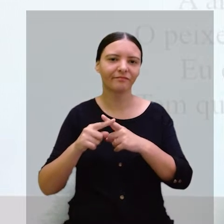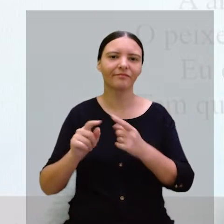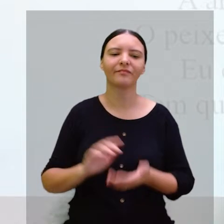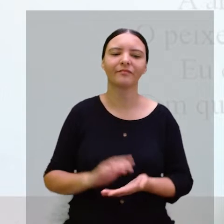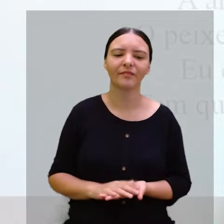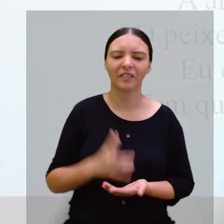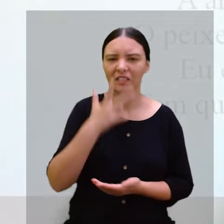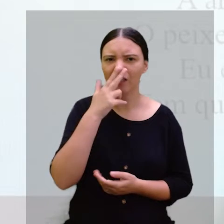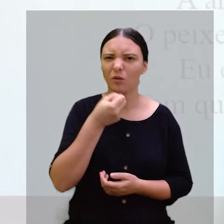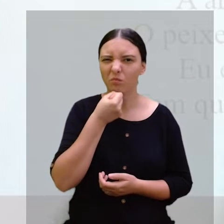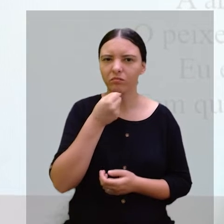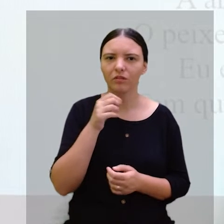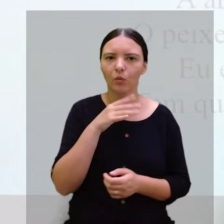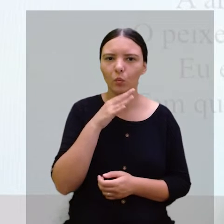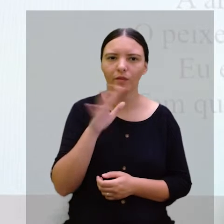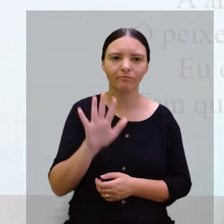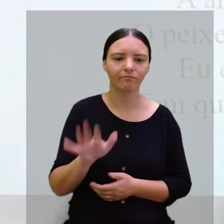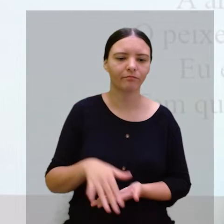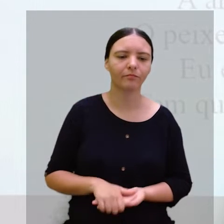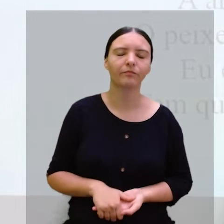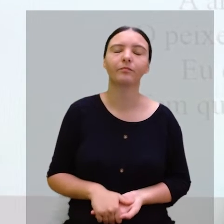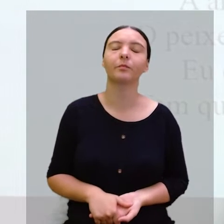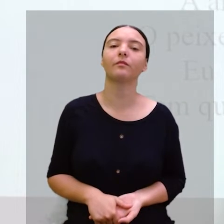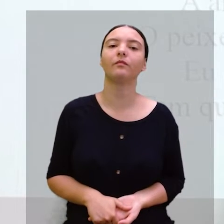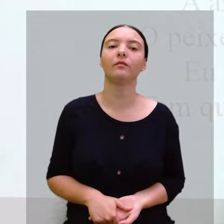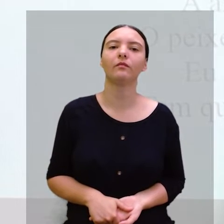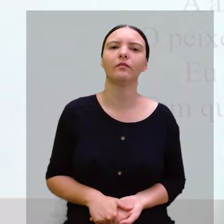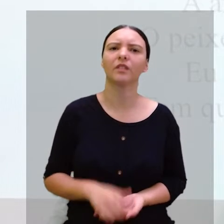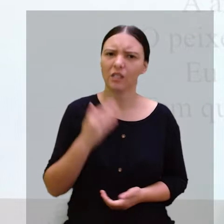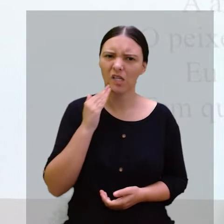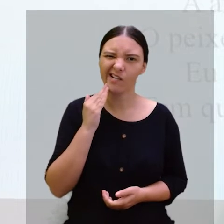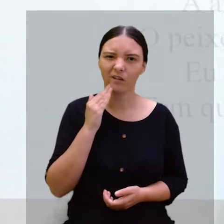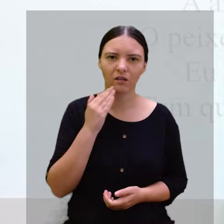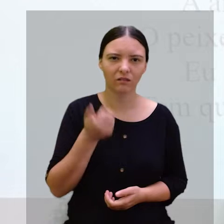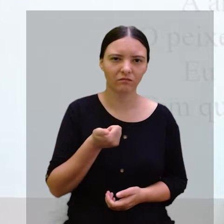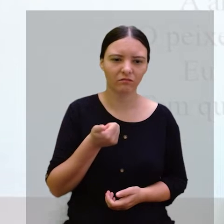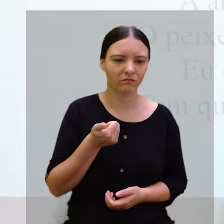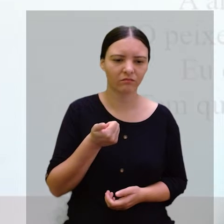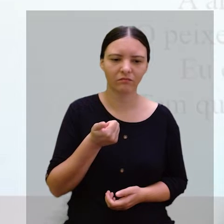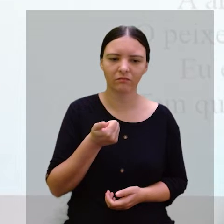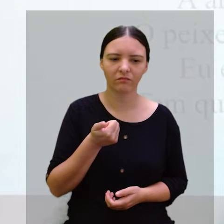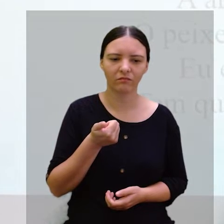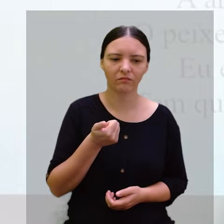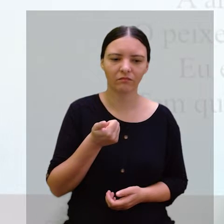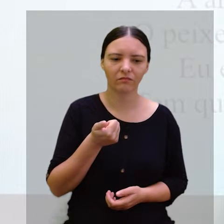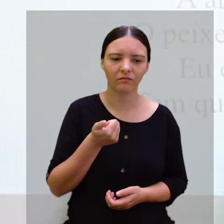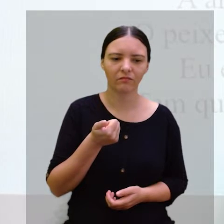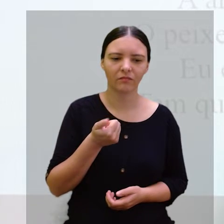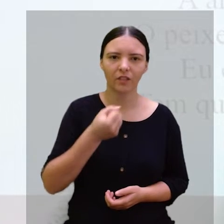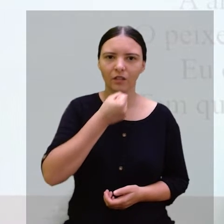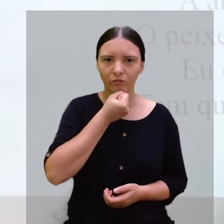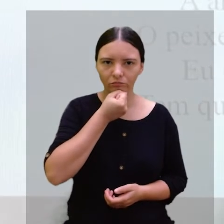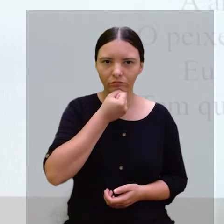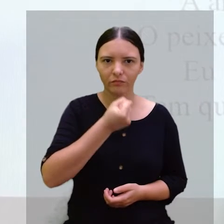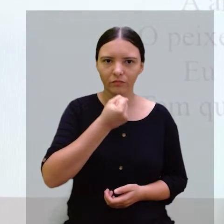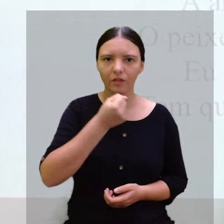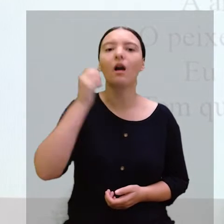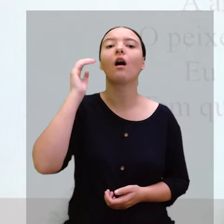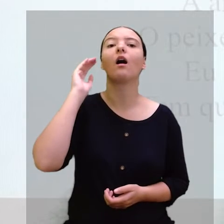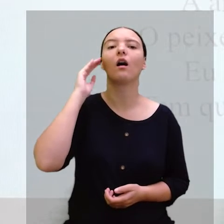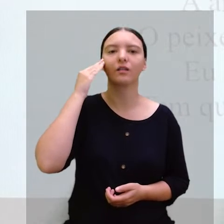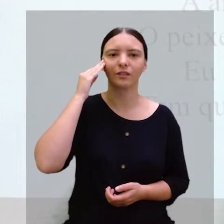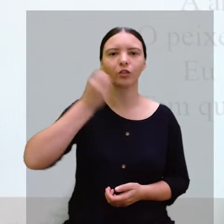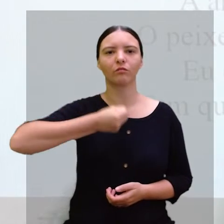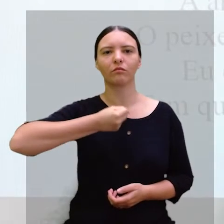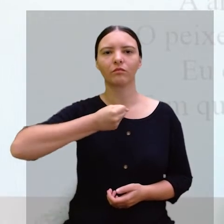Acho que falhou um pouquinho. Tá. Tá falhando? É só quando aproxima da caixa. Ah, tá. Então qual que é a